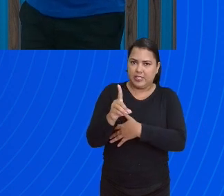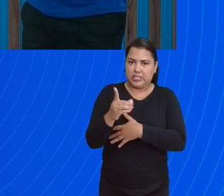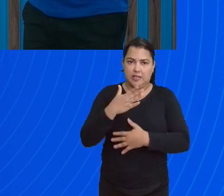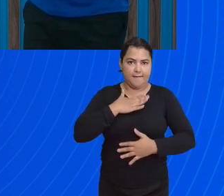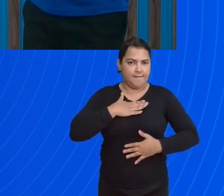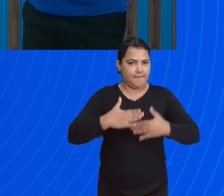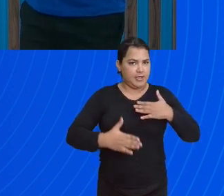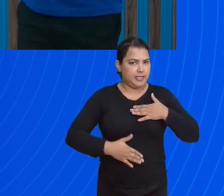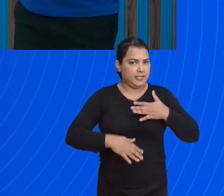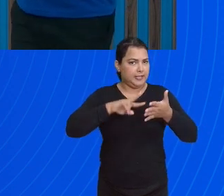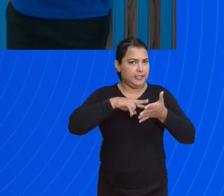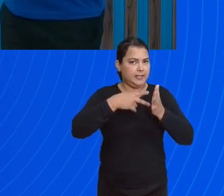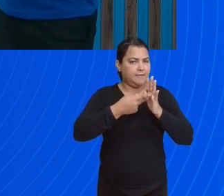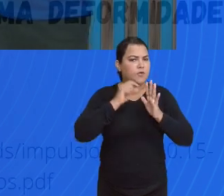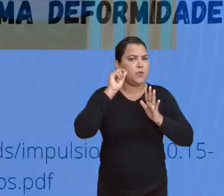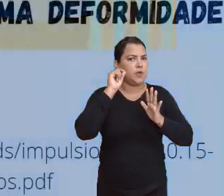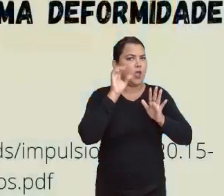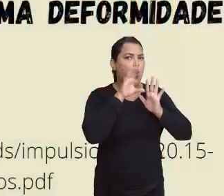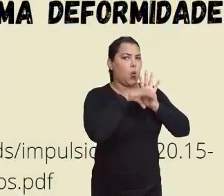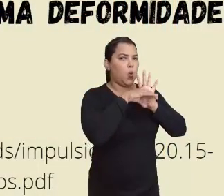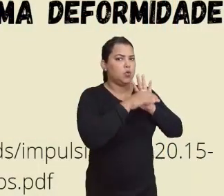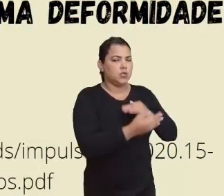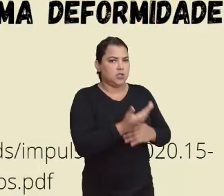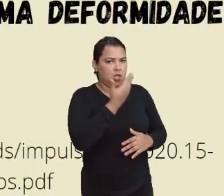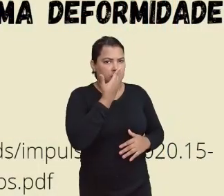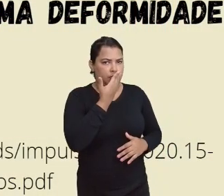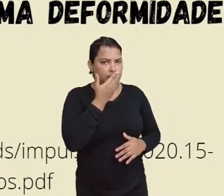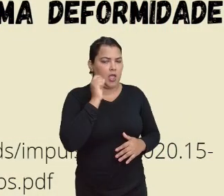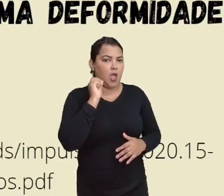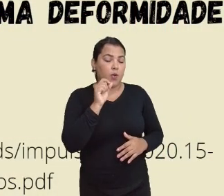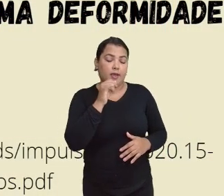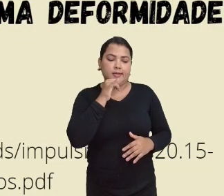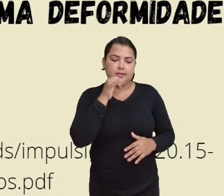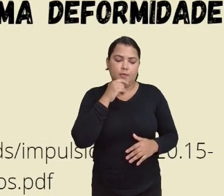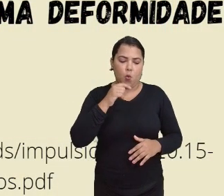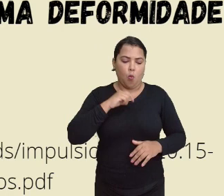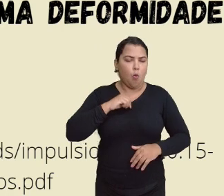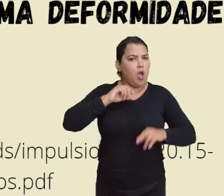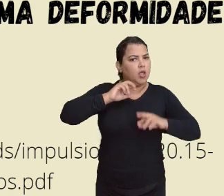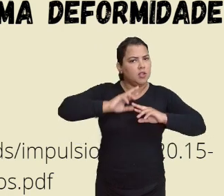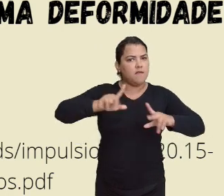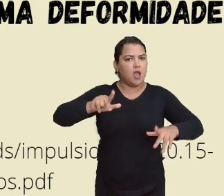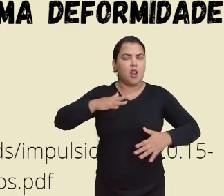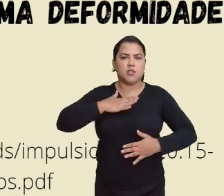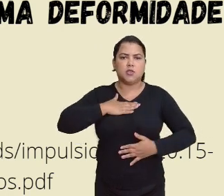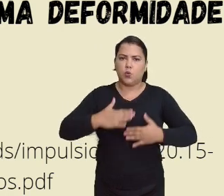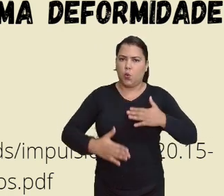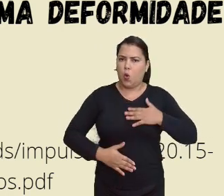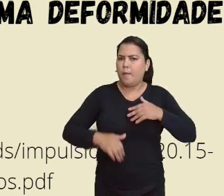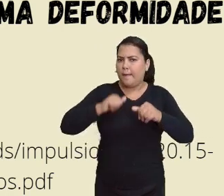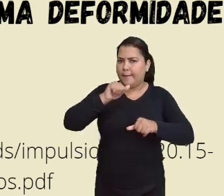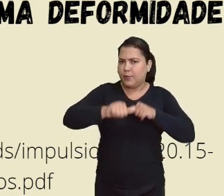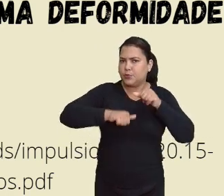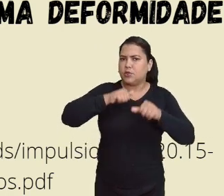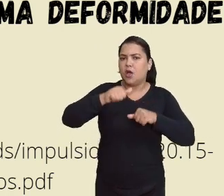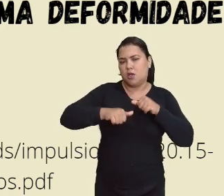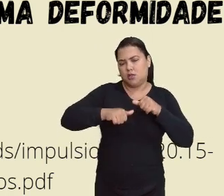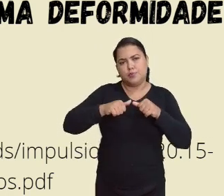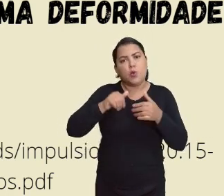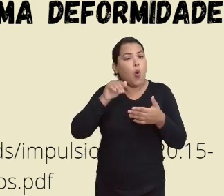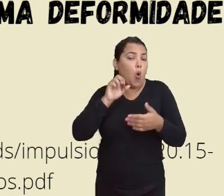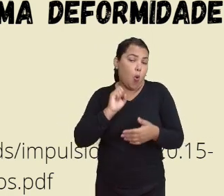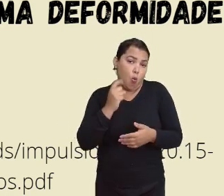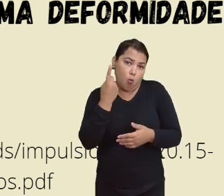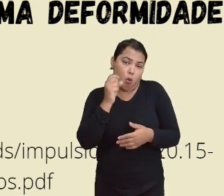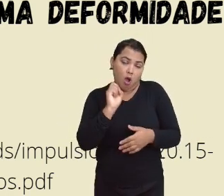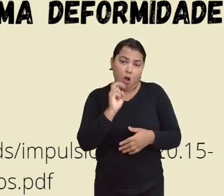né? Portadores de necessidade de deficiência física, que é uma alteração complementar ou parcial de uma ou mais parte do corpo,